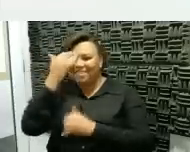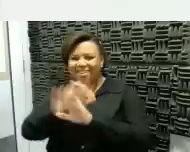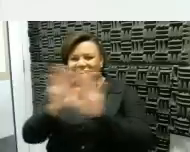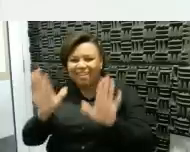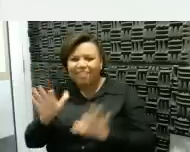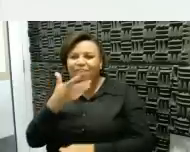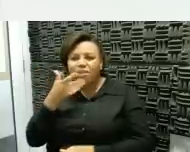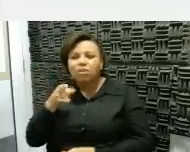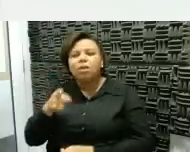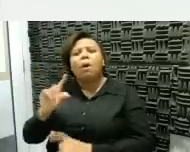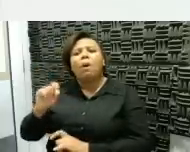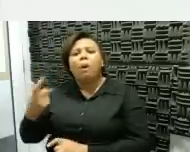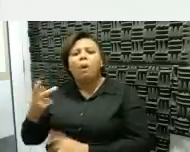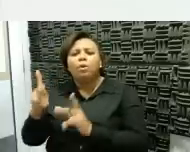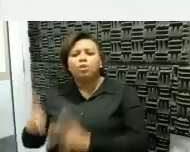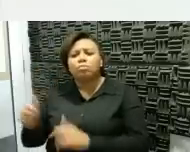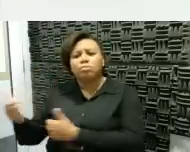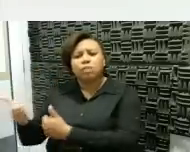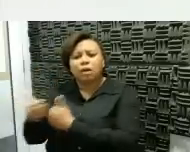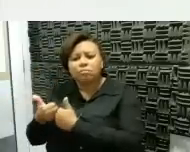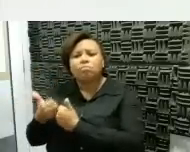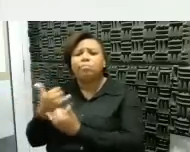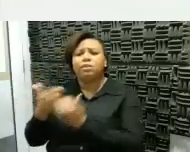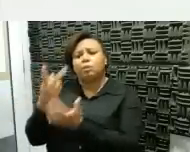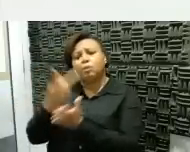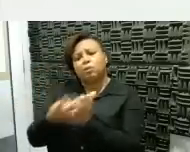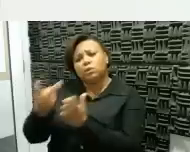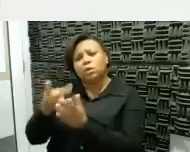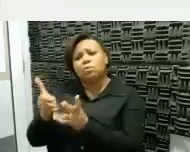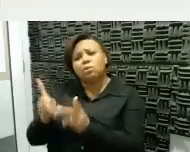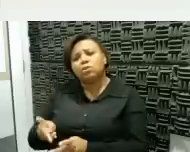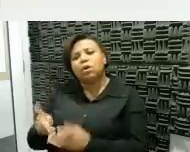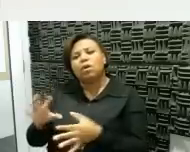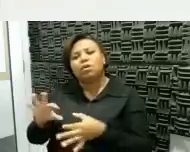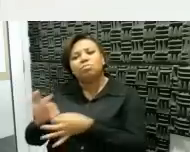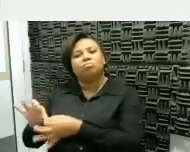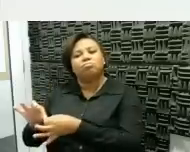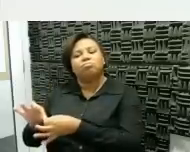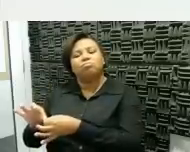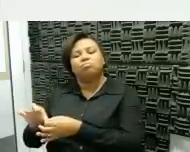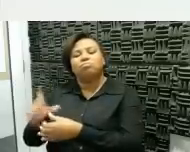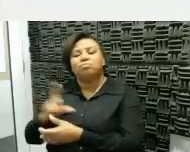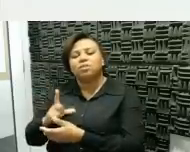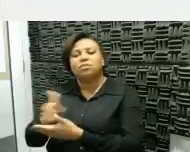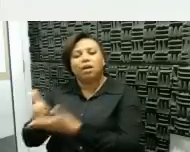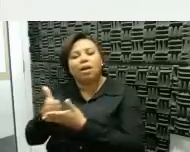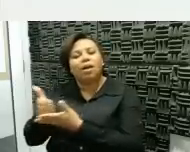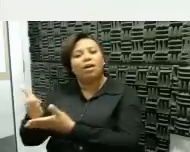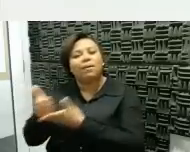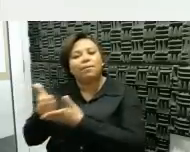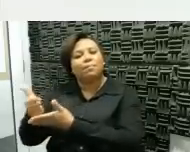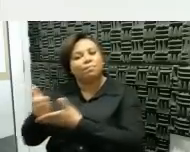pessoa tô desenhando aqui uma pessoinha né que tá realmente eh ligada a outra